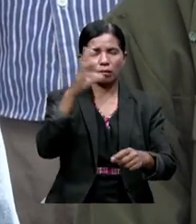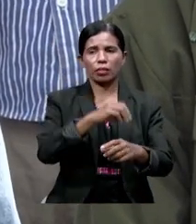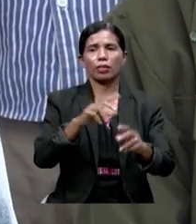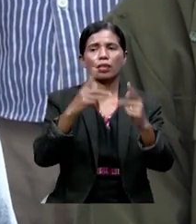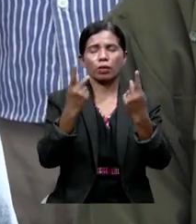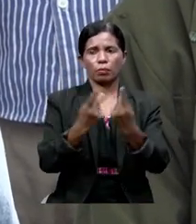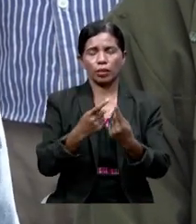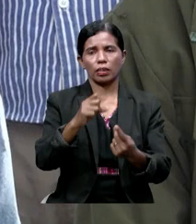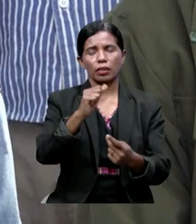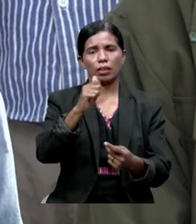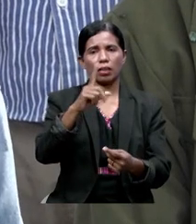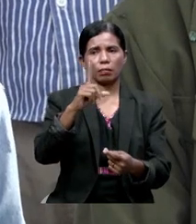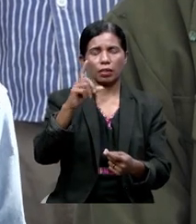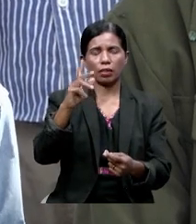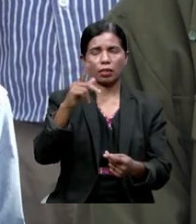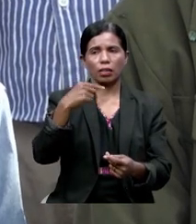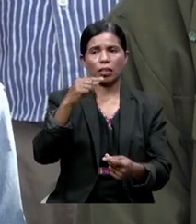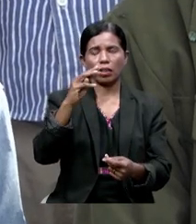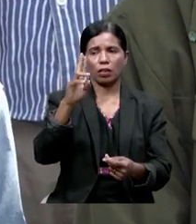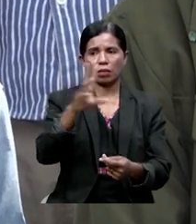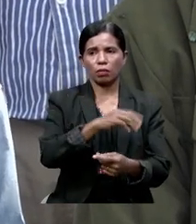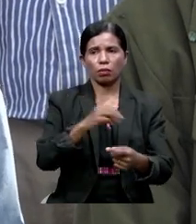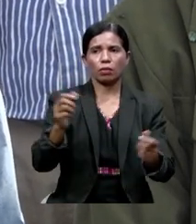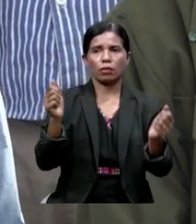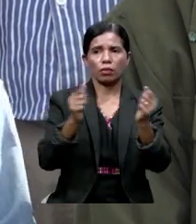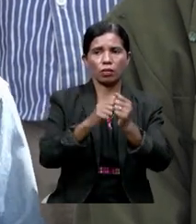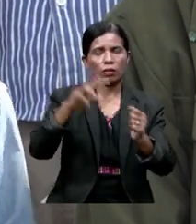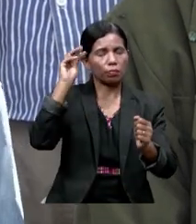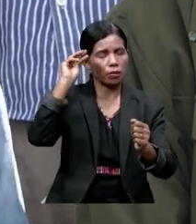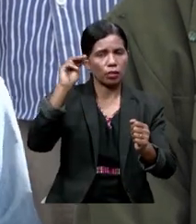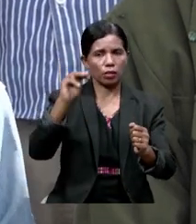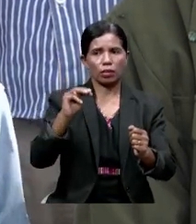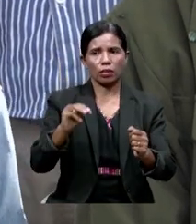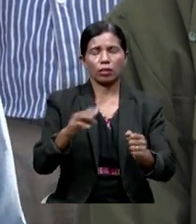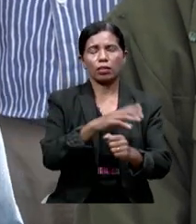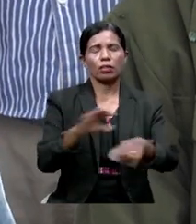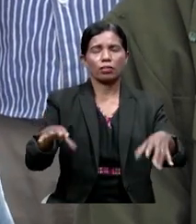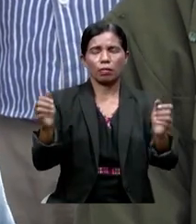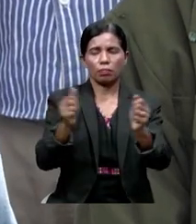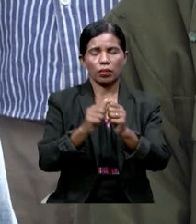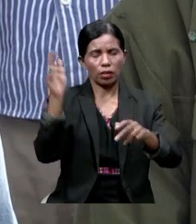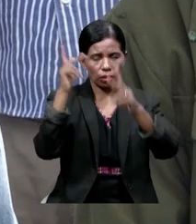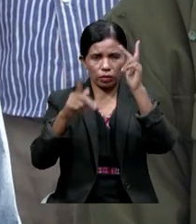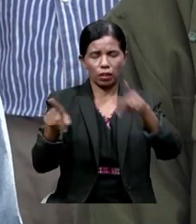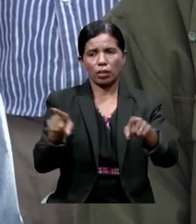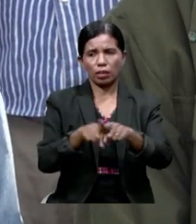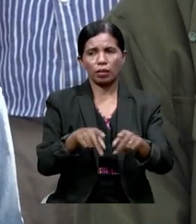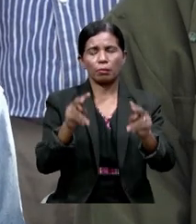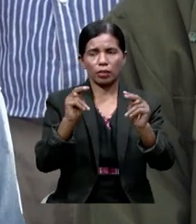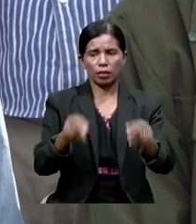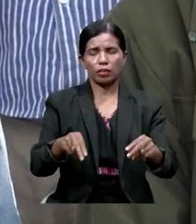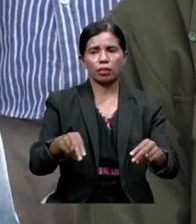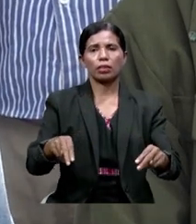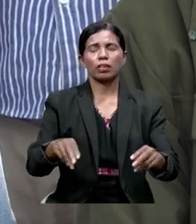kompanyia Sira Salimagu ho ministeru kari kon kali kon ia kazu Sira hane sende entau ne presisa komisario ni